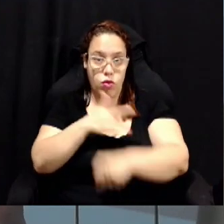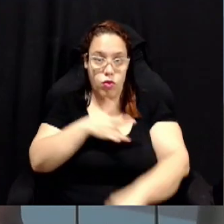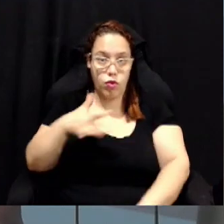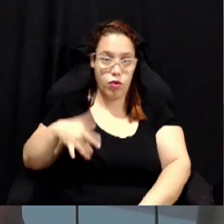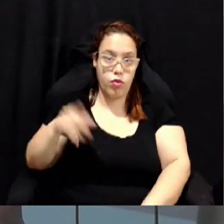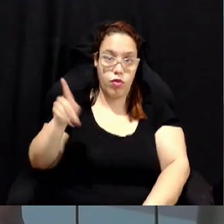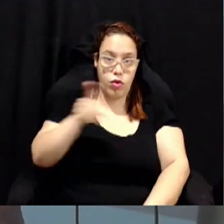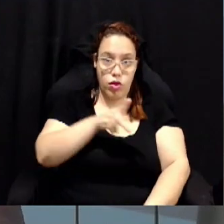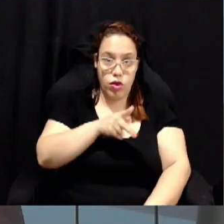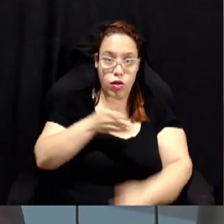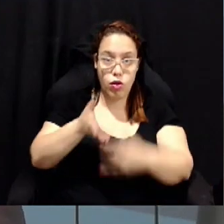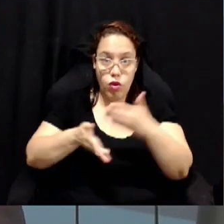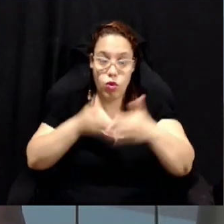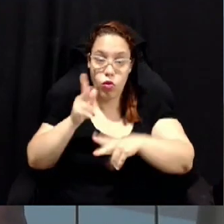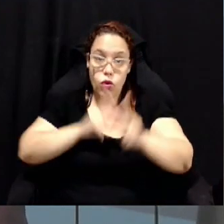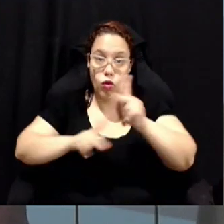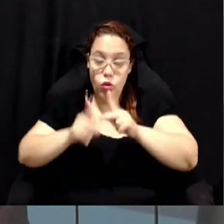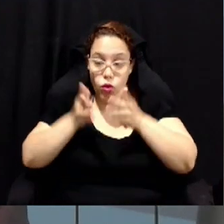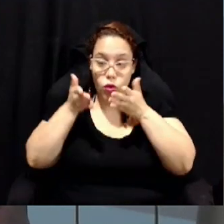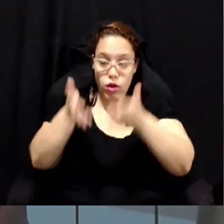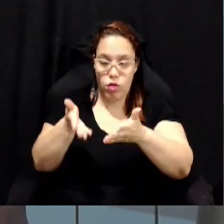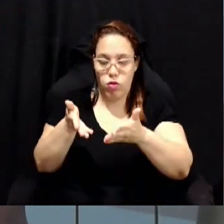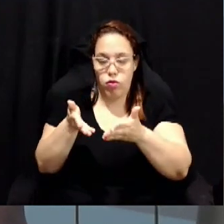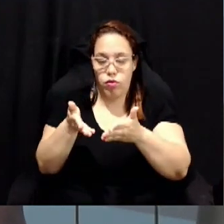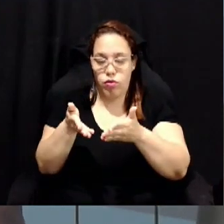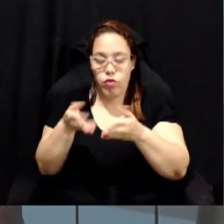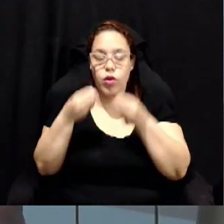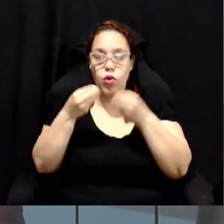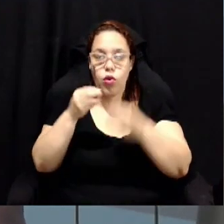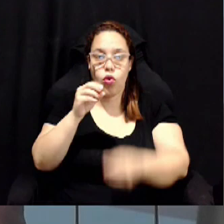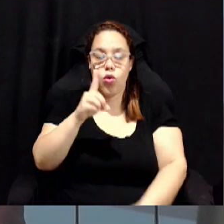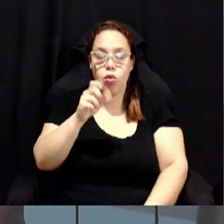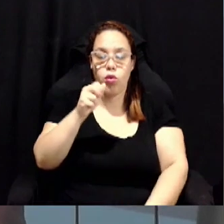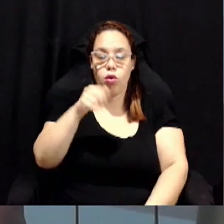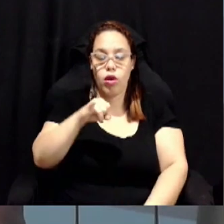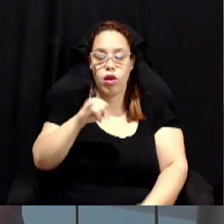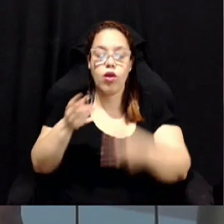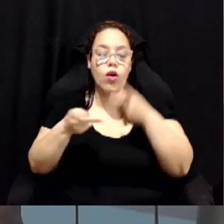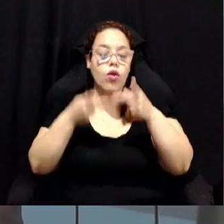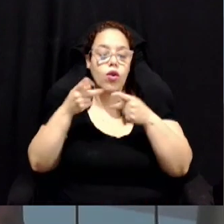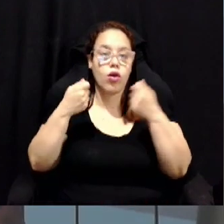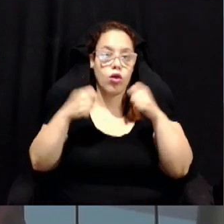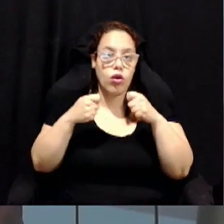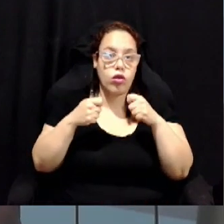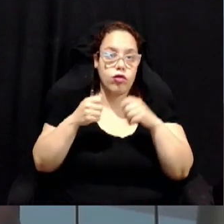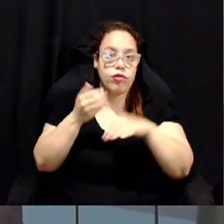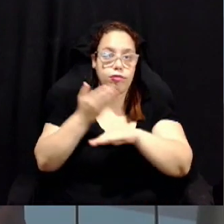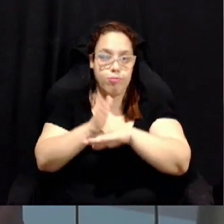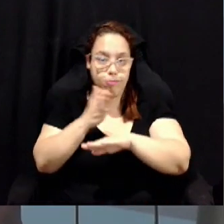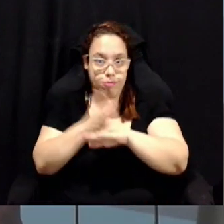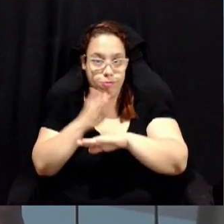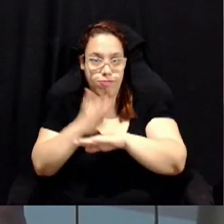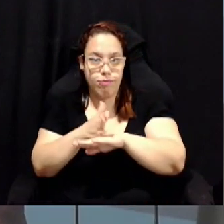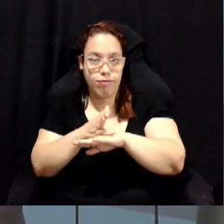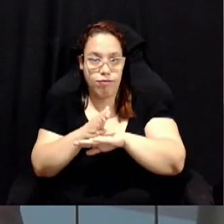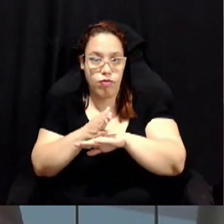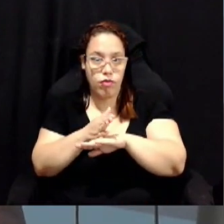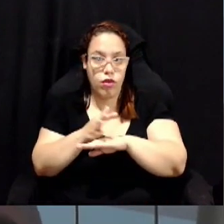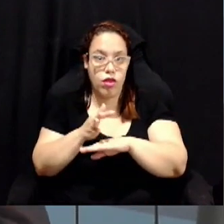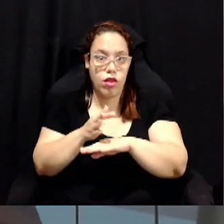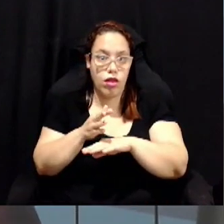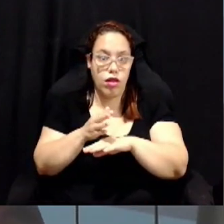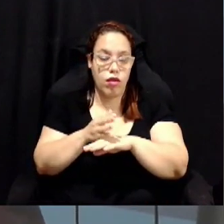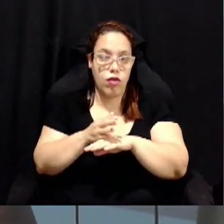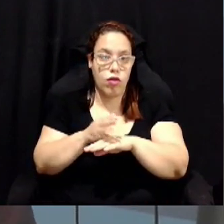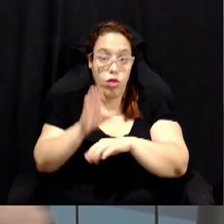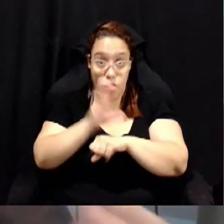com essa população. Como a Dani falou, a gente precisa dar essa capacidade, são informações. Então não